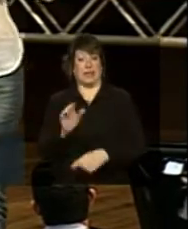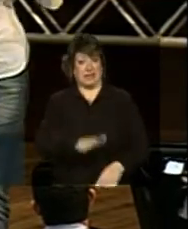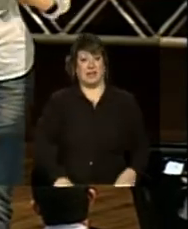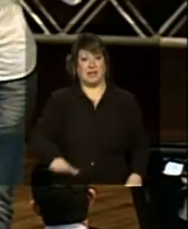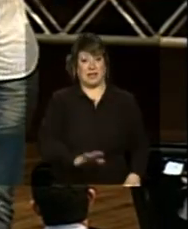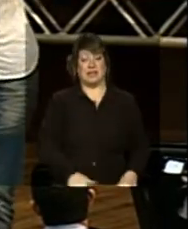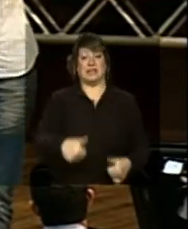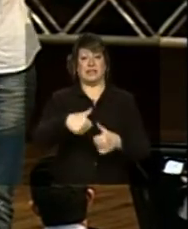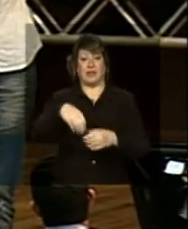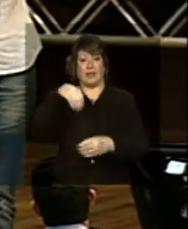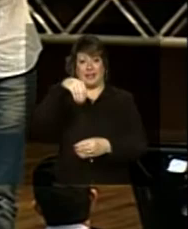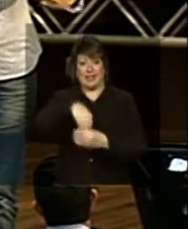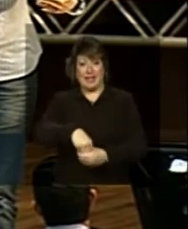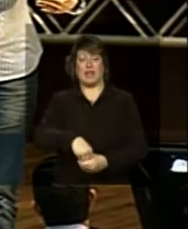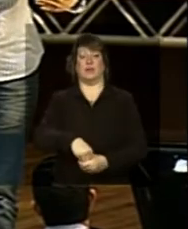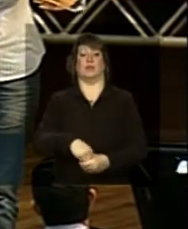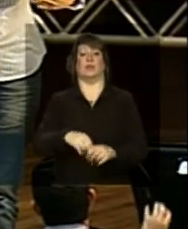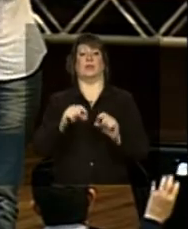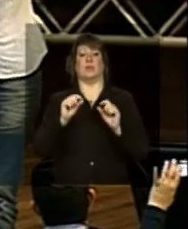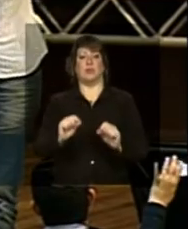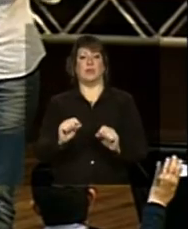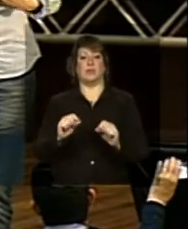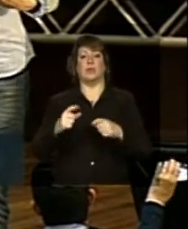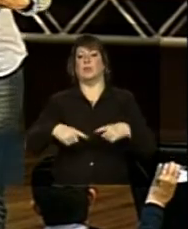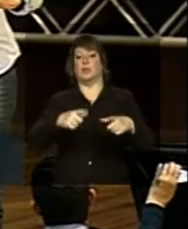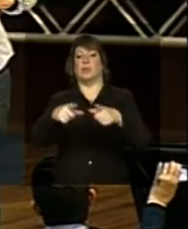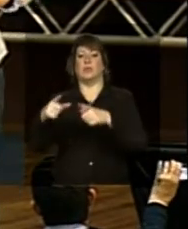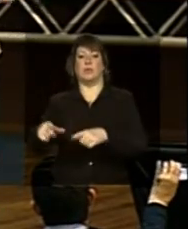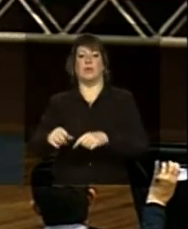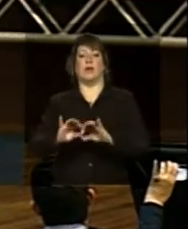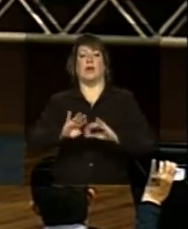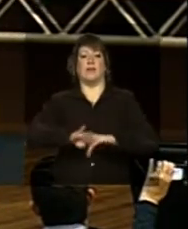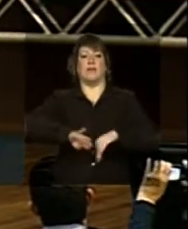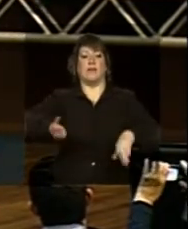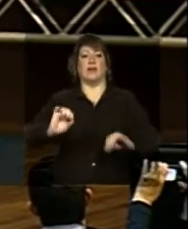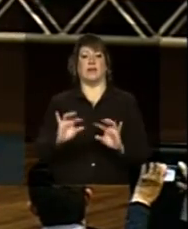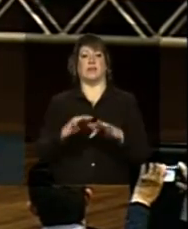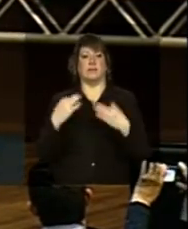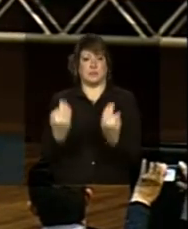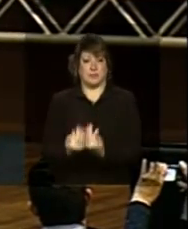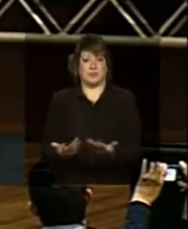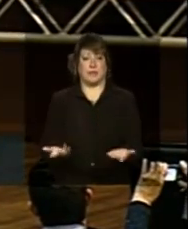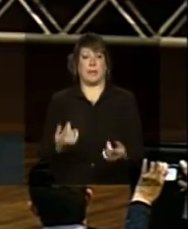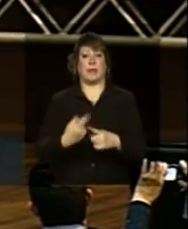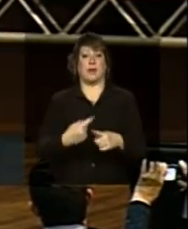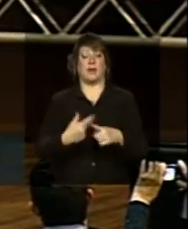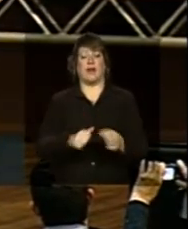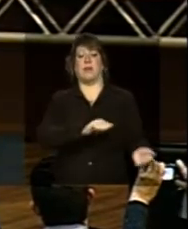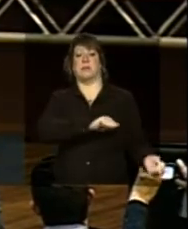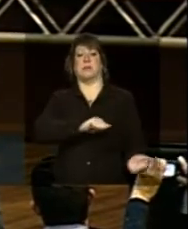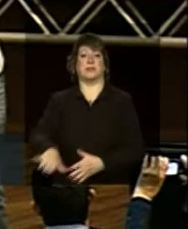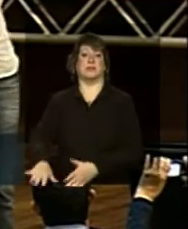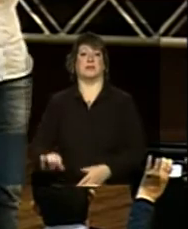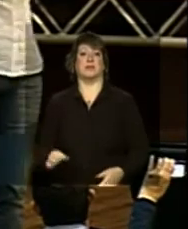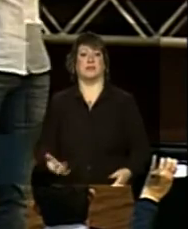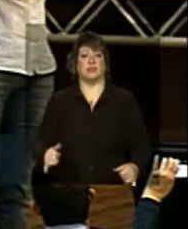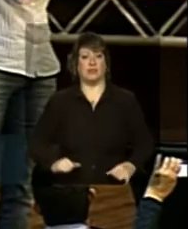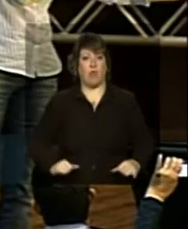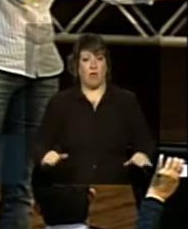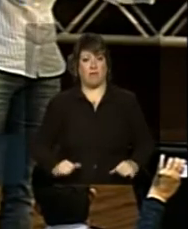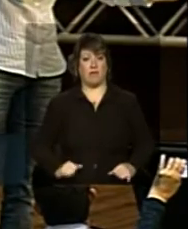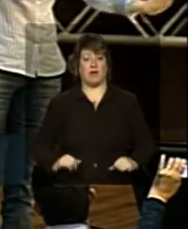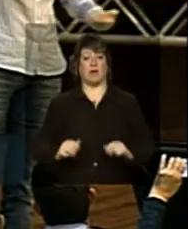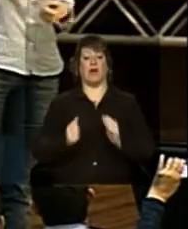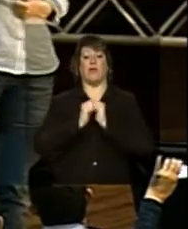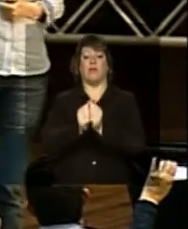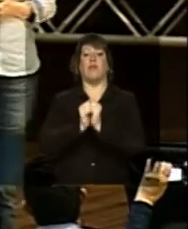que estão dentro de instituições não podem, a partir do abandono, na convivência